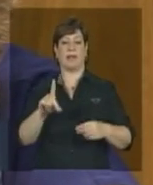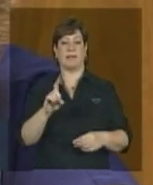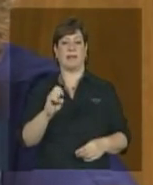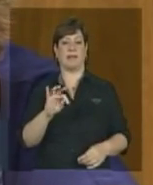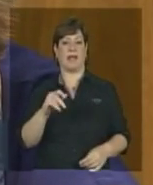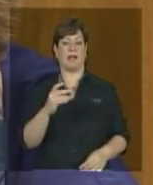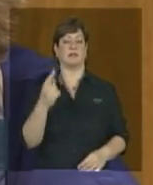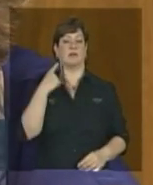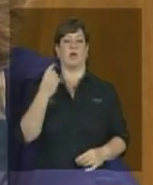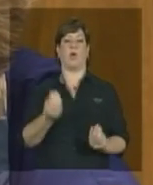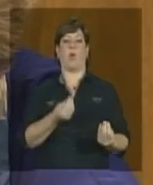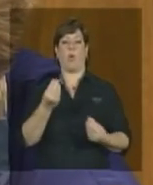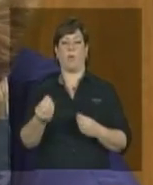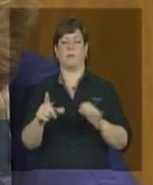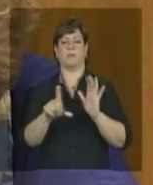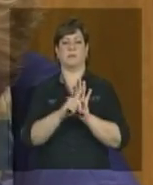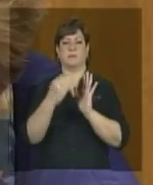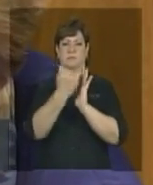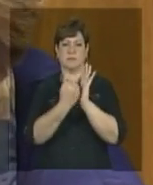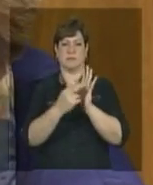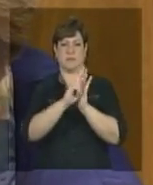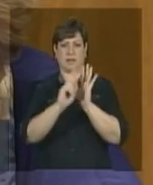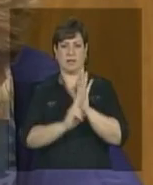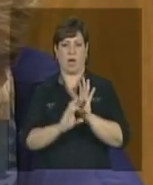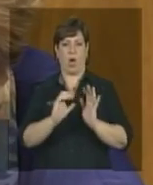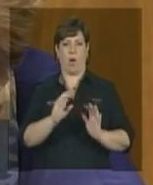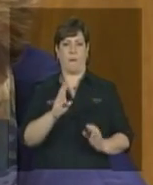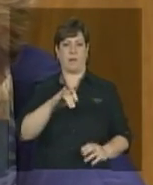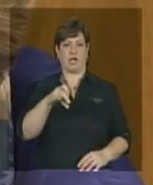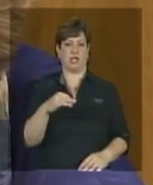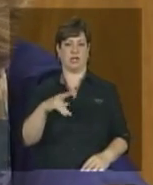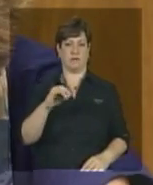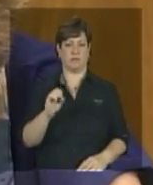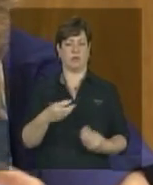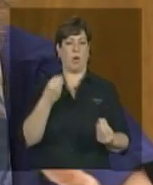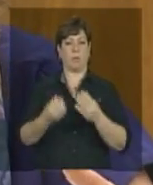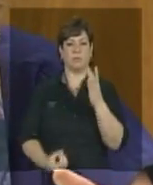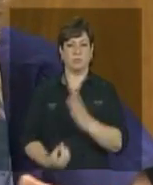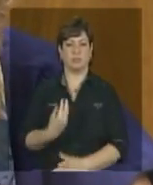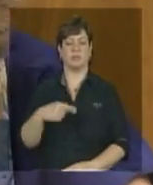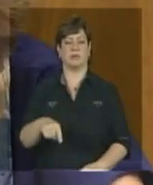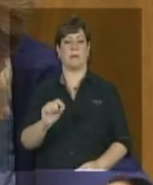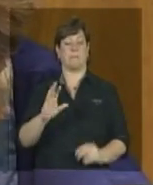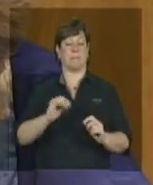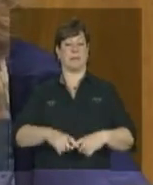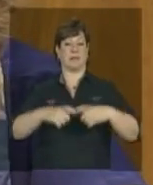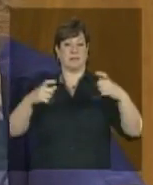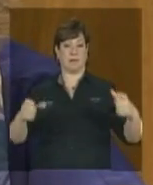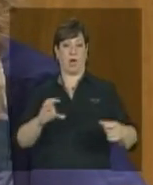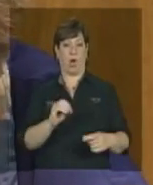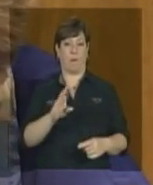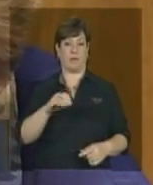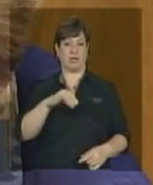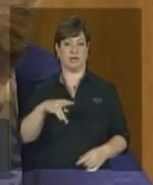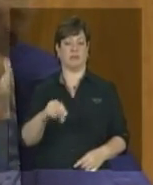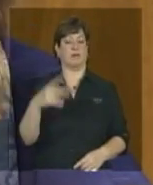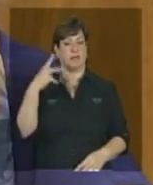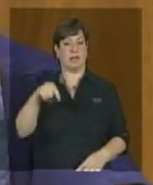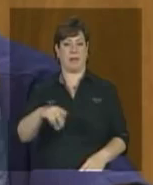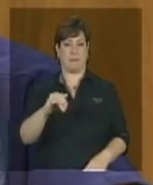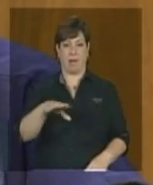de constituição, objetivos mais específicos, embora o objetivo mais amplo desse banco